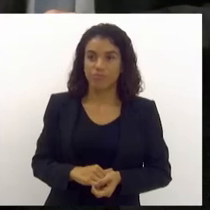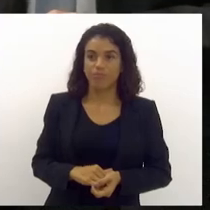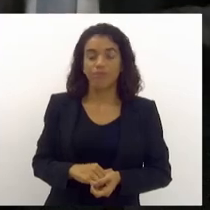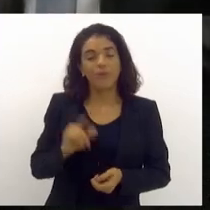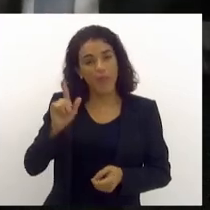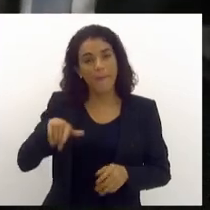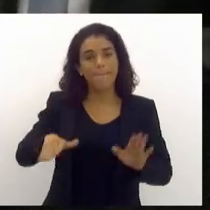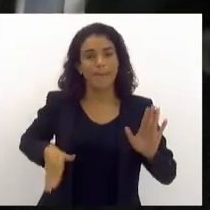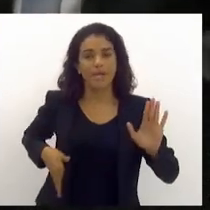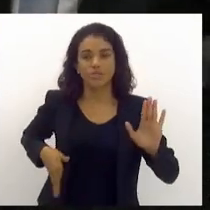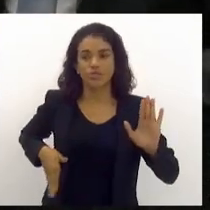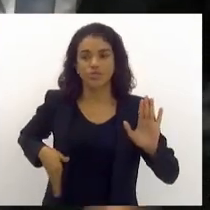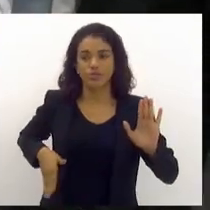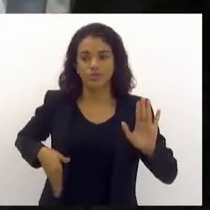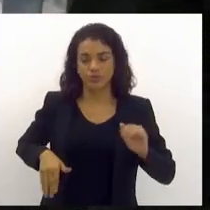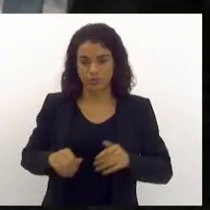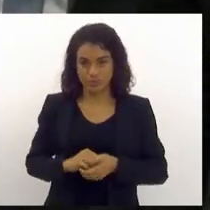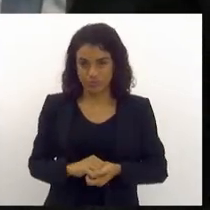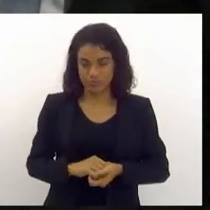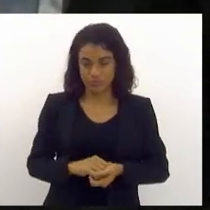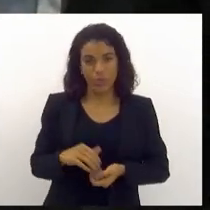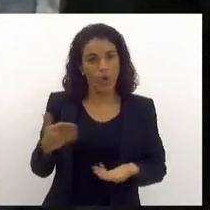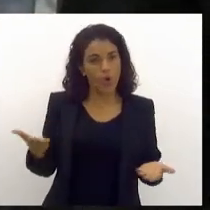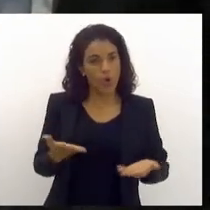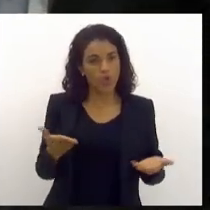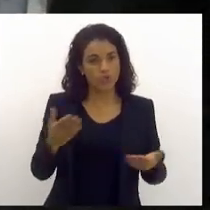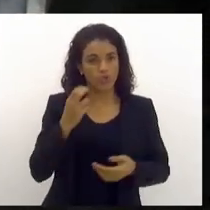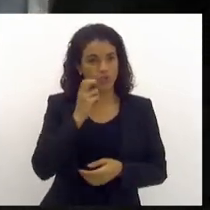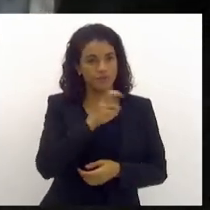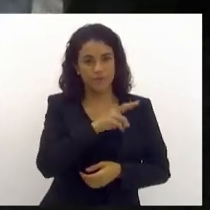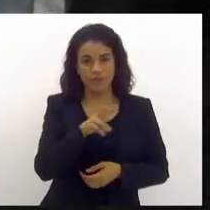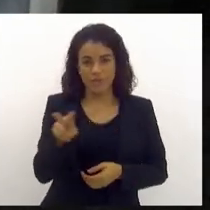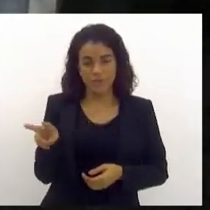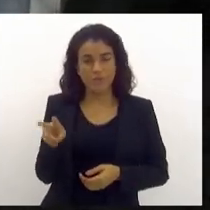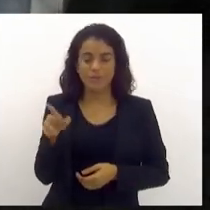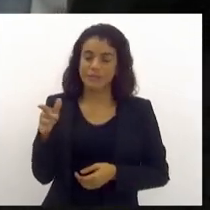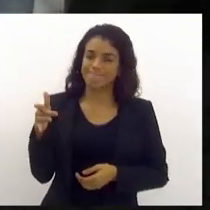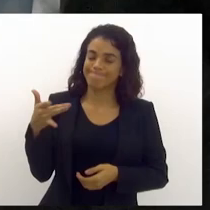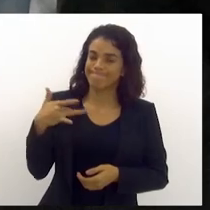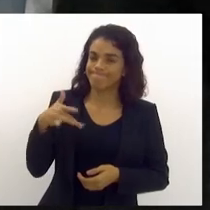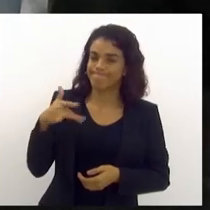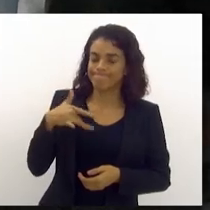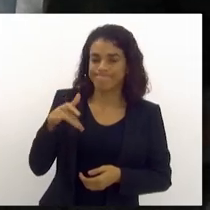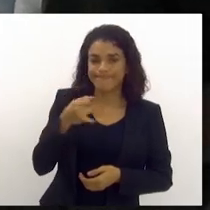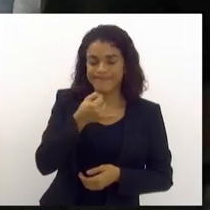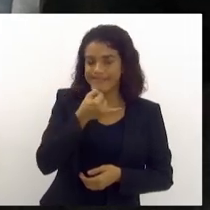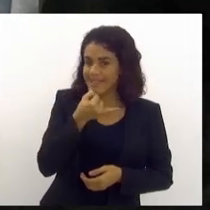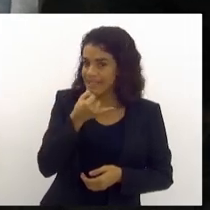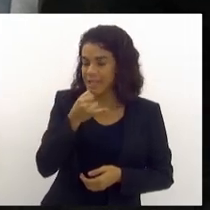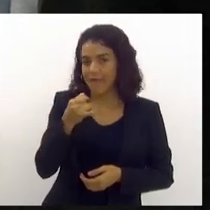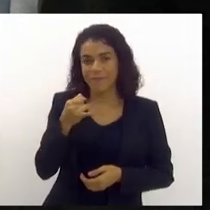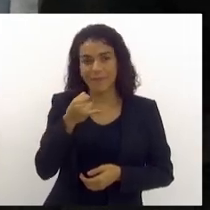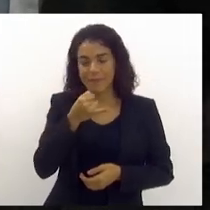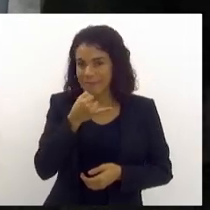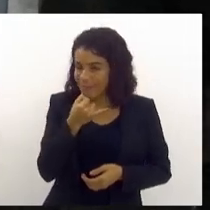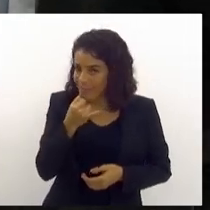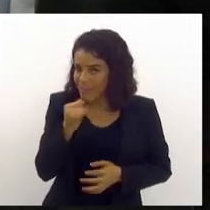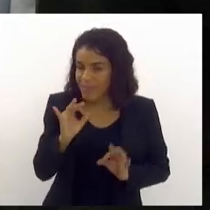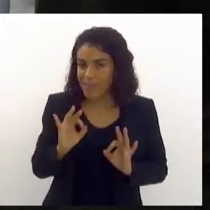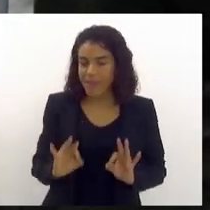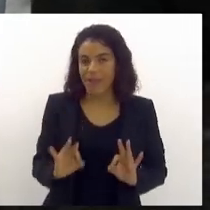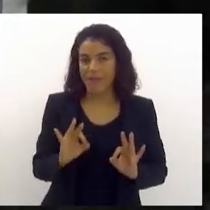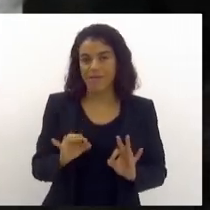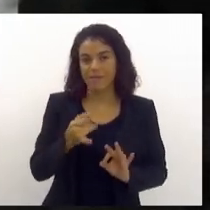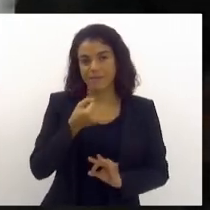esses bandidos. Para concluir, e o que nós vimos ontem, senhor presidente, é lamentável. Lamentável o que aconteceu ontem, senhor